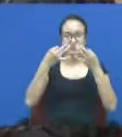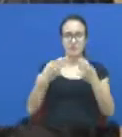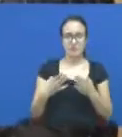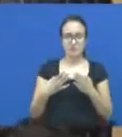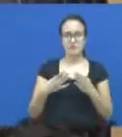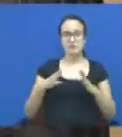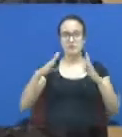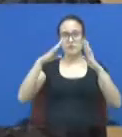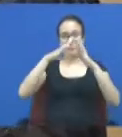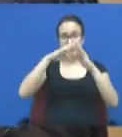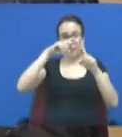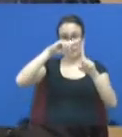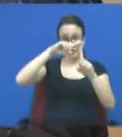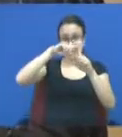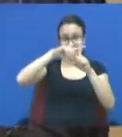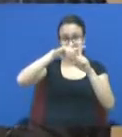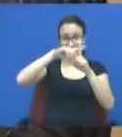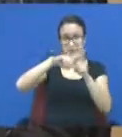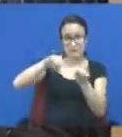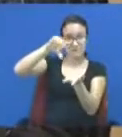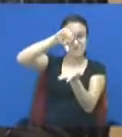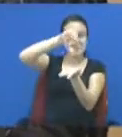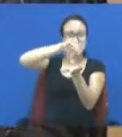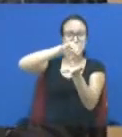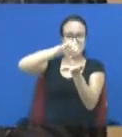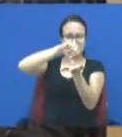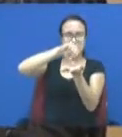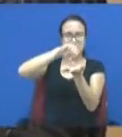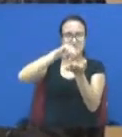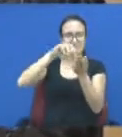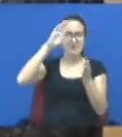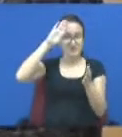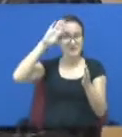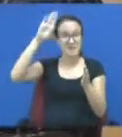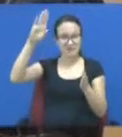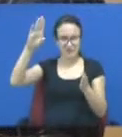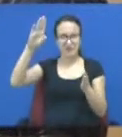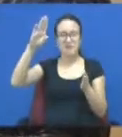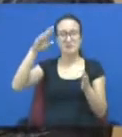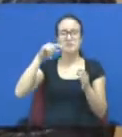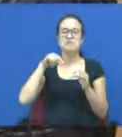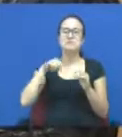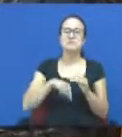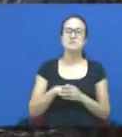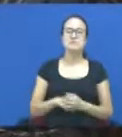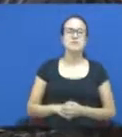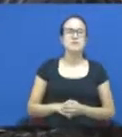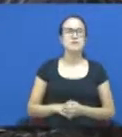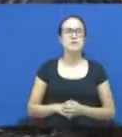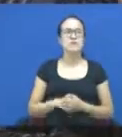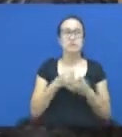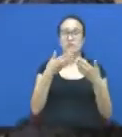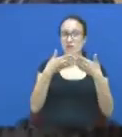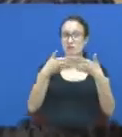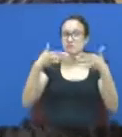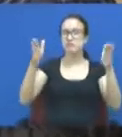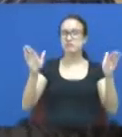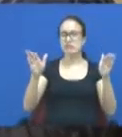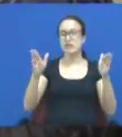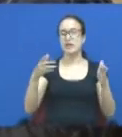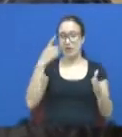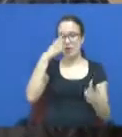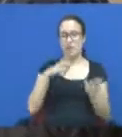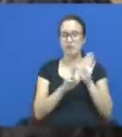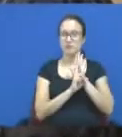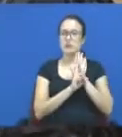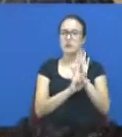templo sede. Venho aqui hoje representar meu pai, pastor Elias Bonfim do Amaral, e gostaria, diante